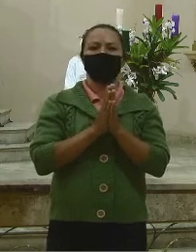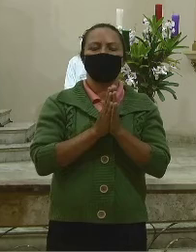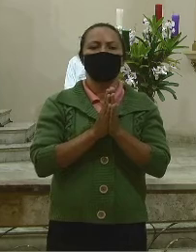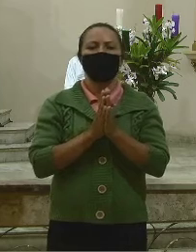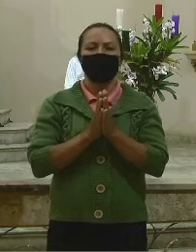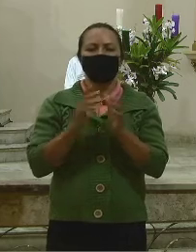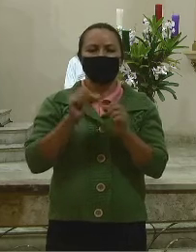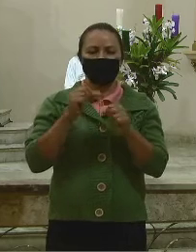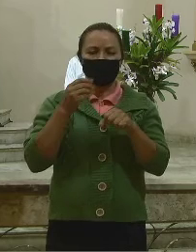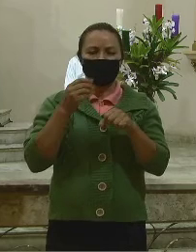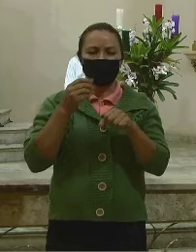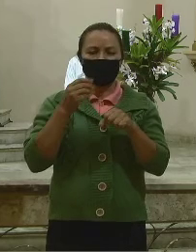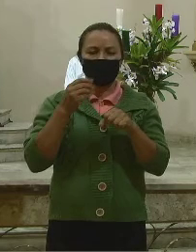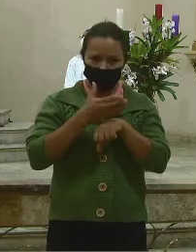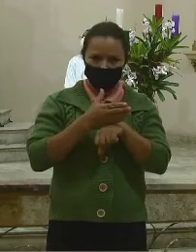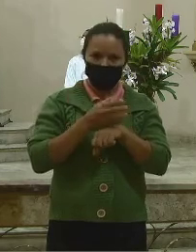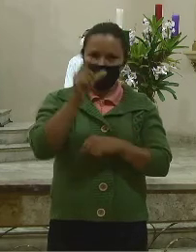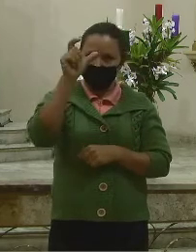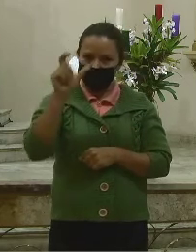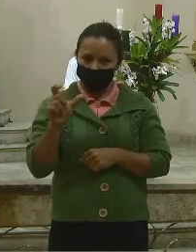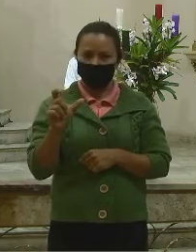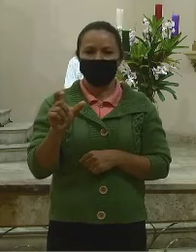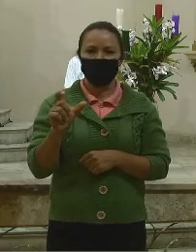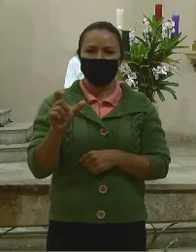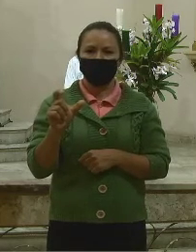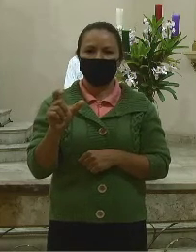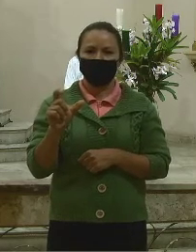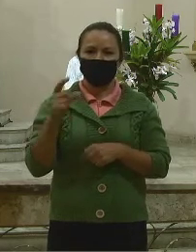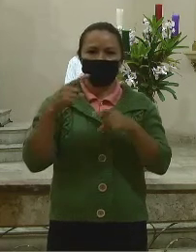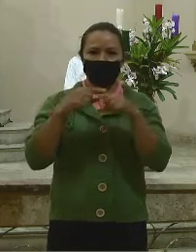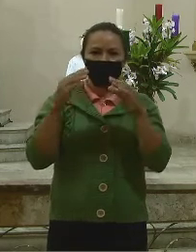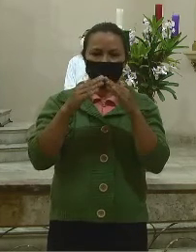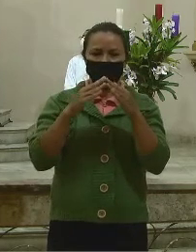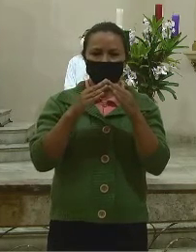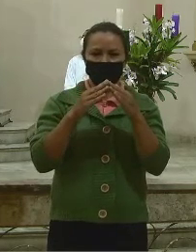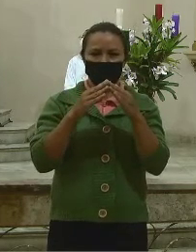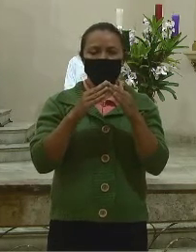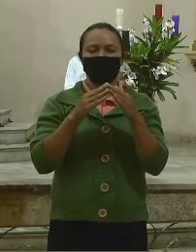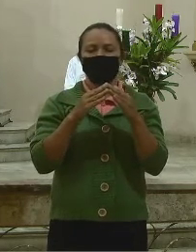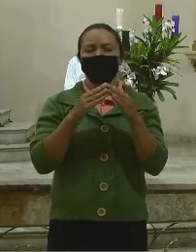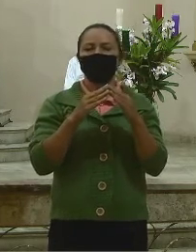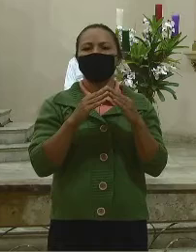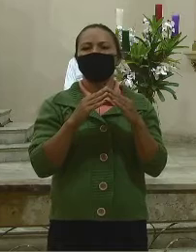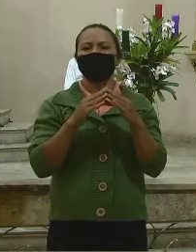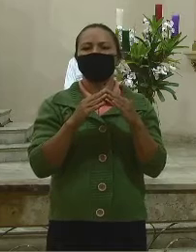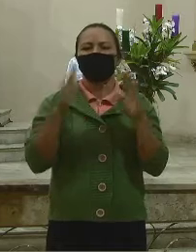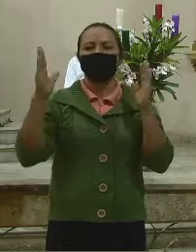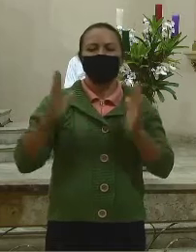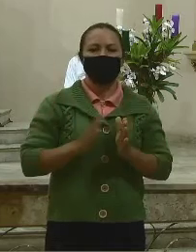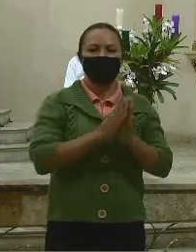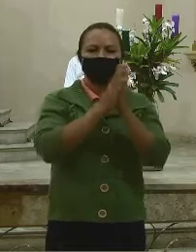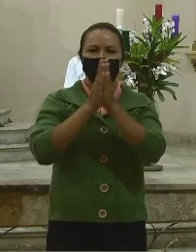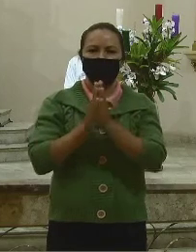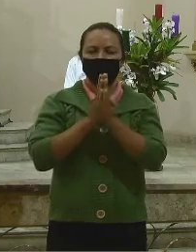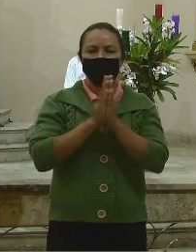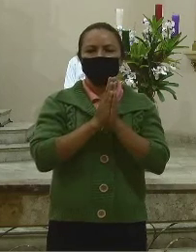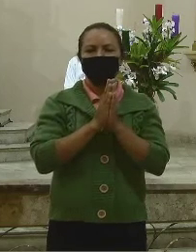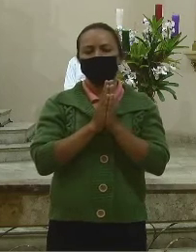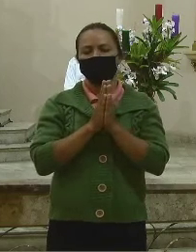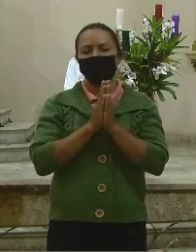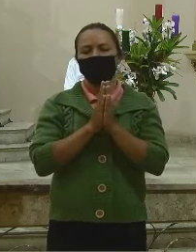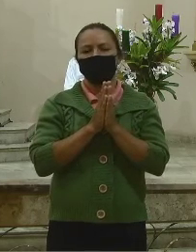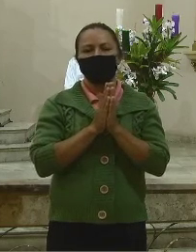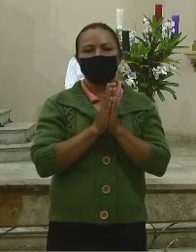parte desse homem que está inserido na comunidade presbiteral com os irmãos